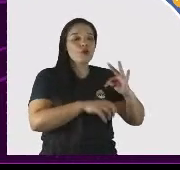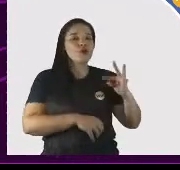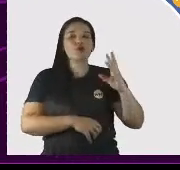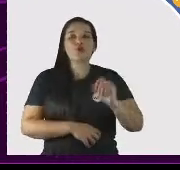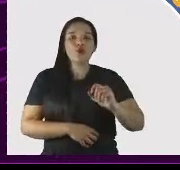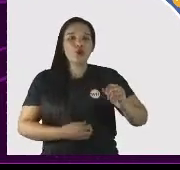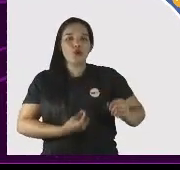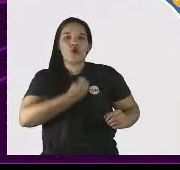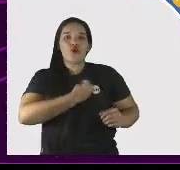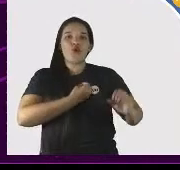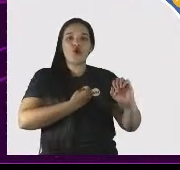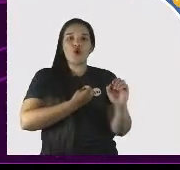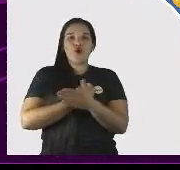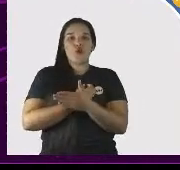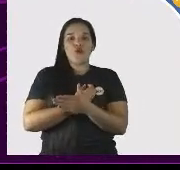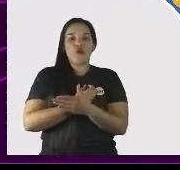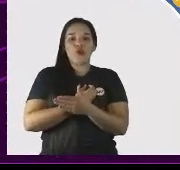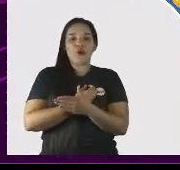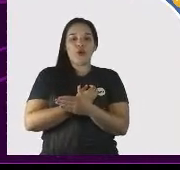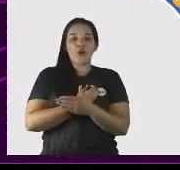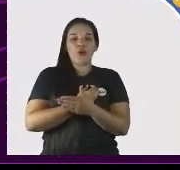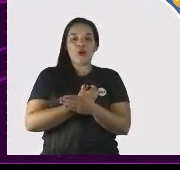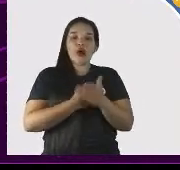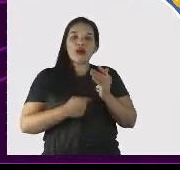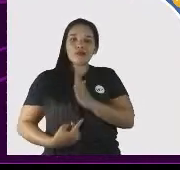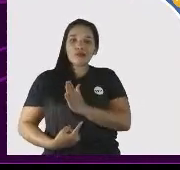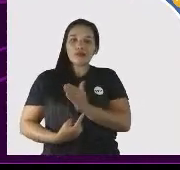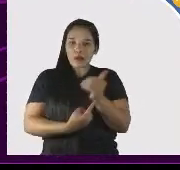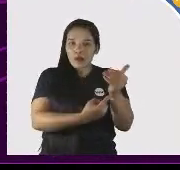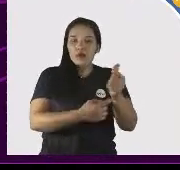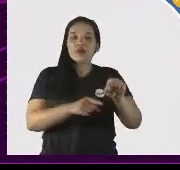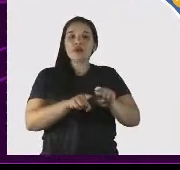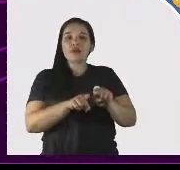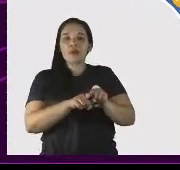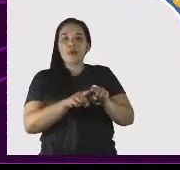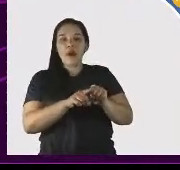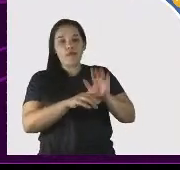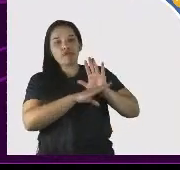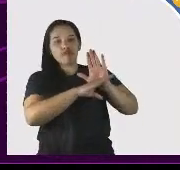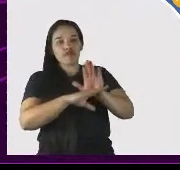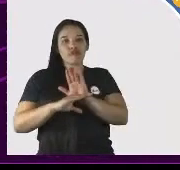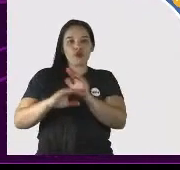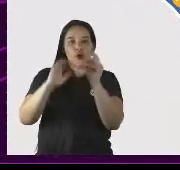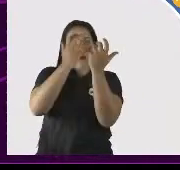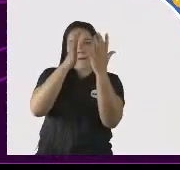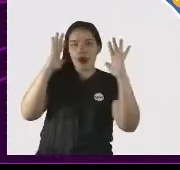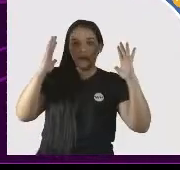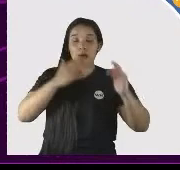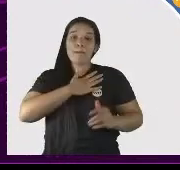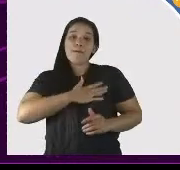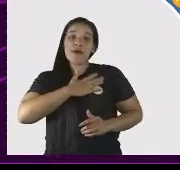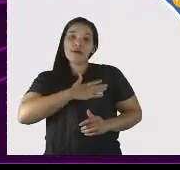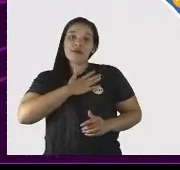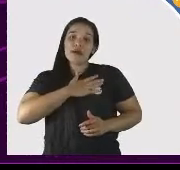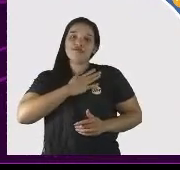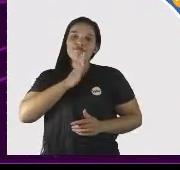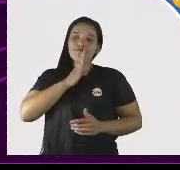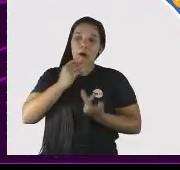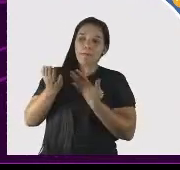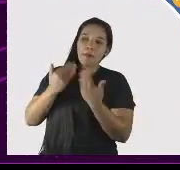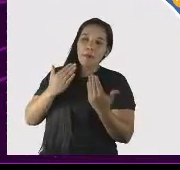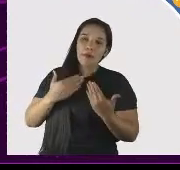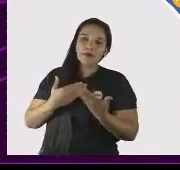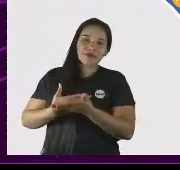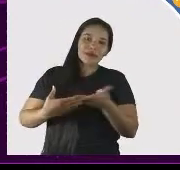atual mas é tecnológico e por fim mais sustentável é um prazer foi um prazer muito grande aqui bater um